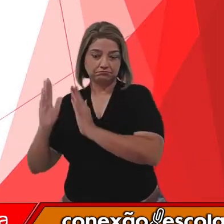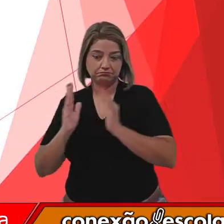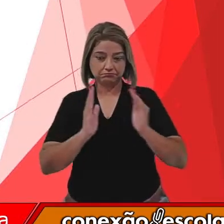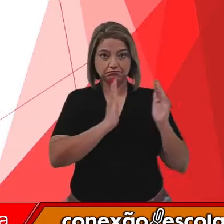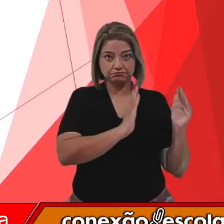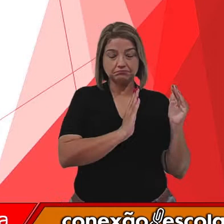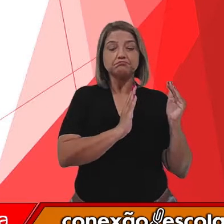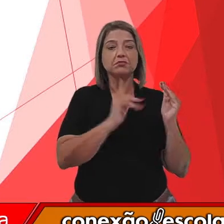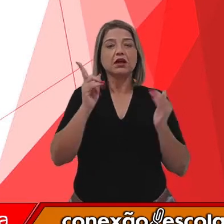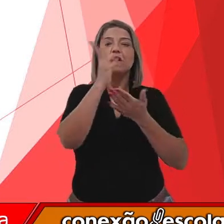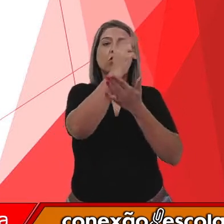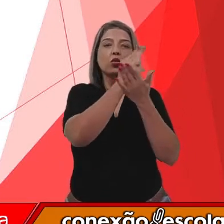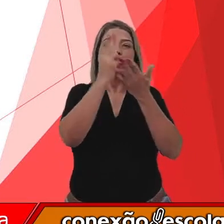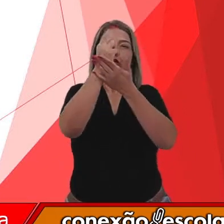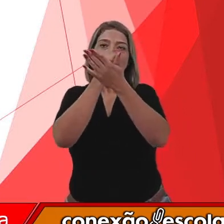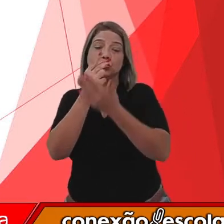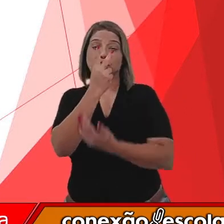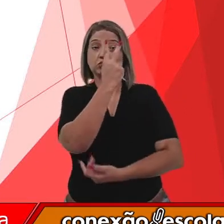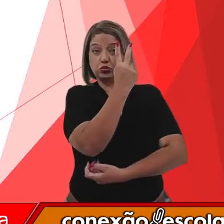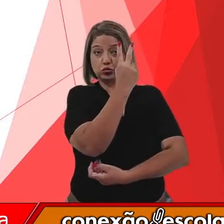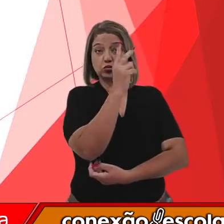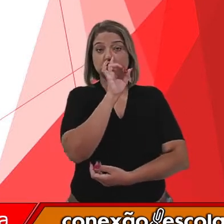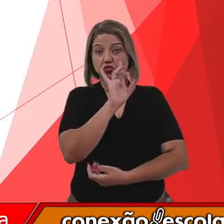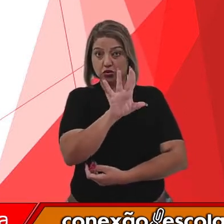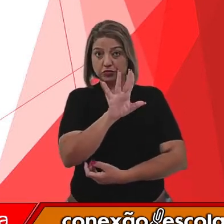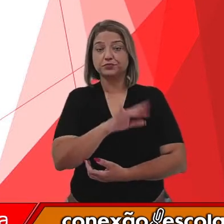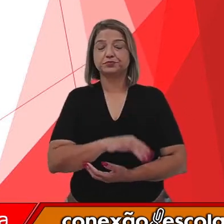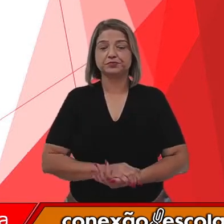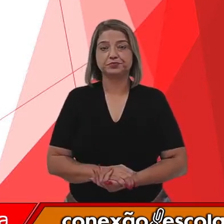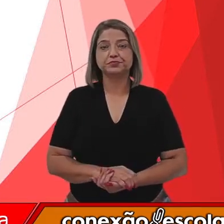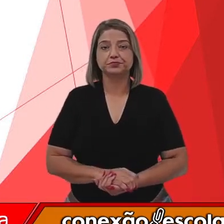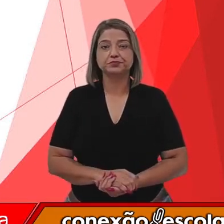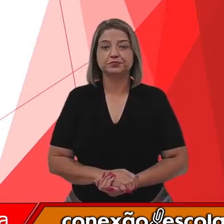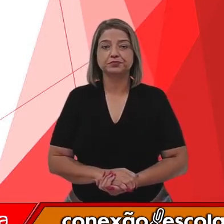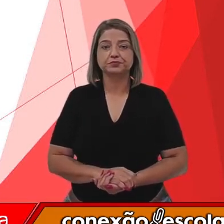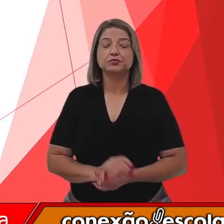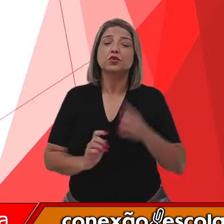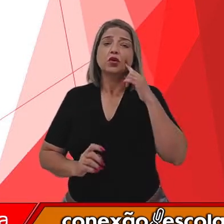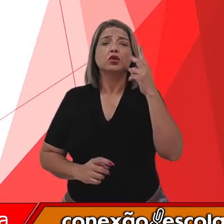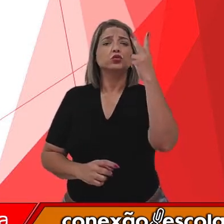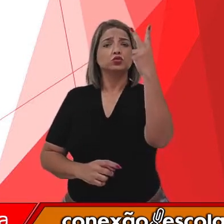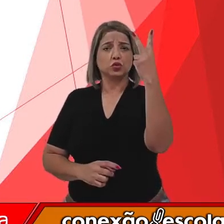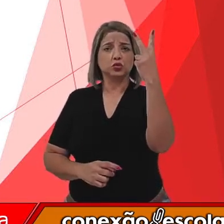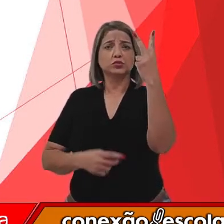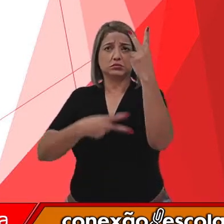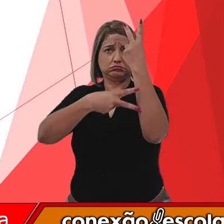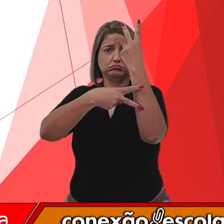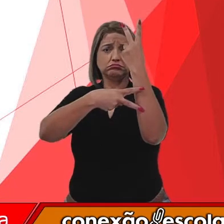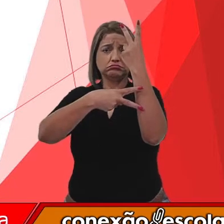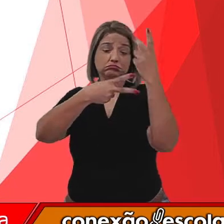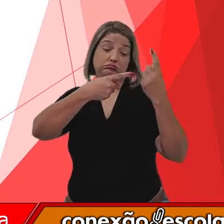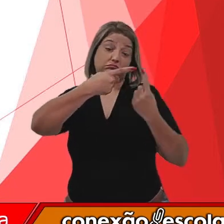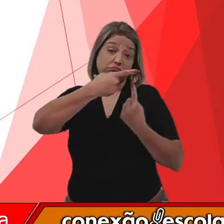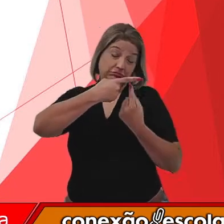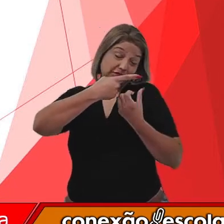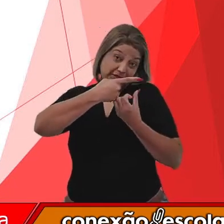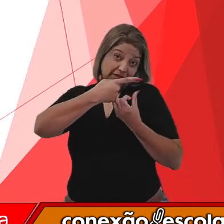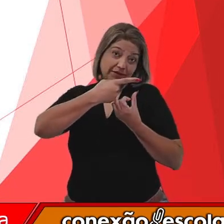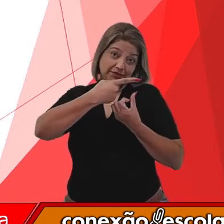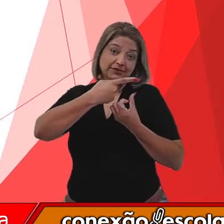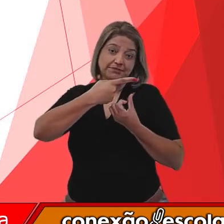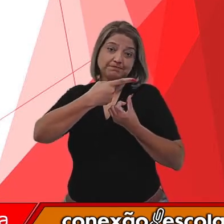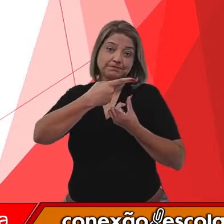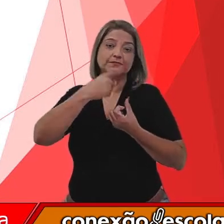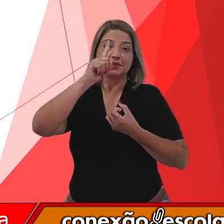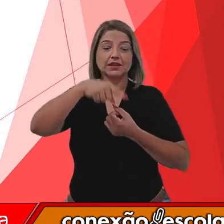ela coloriu duas partes dessas 6 partes. Duas partes de 6 vai ser representada